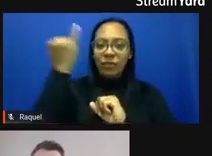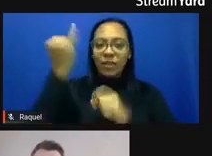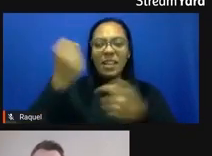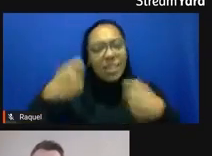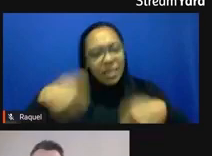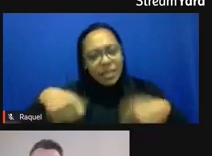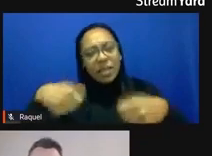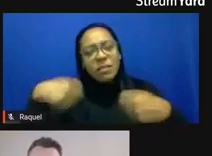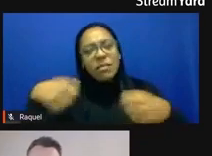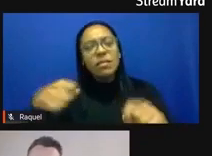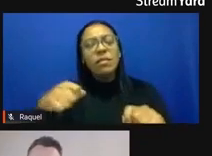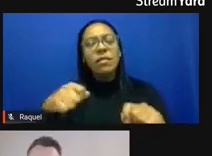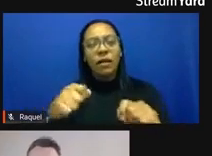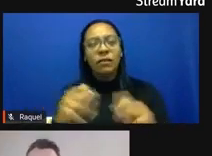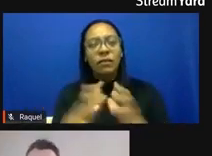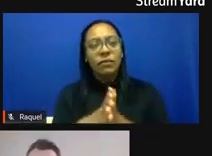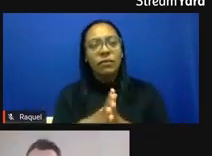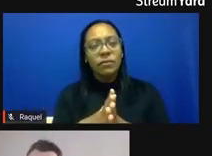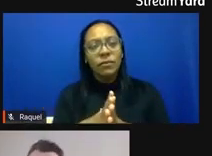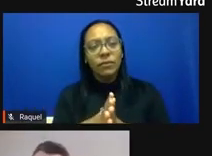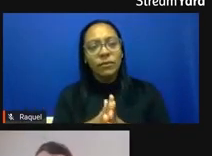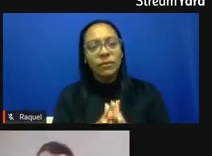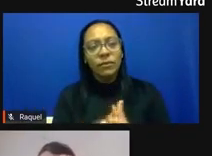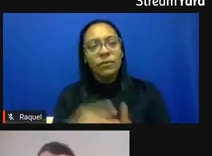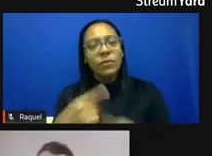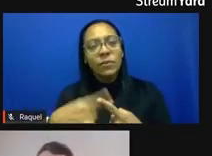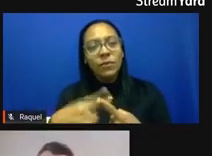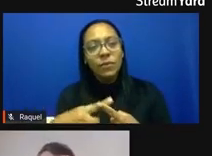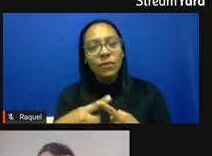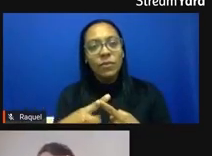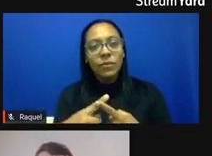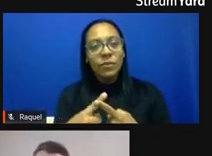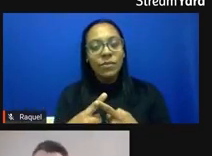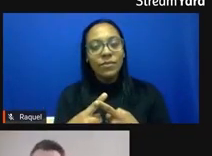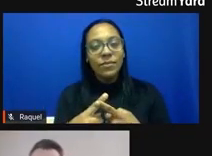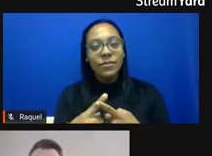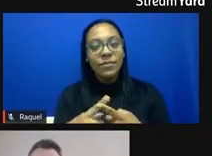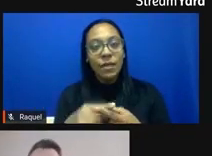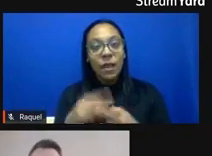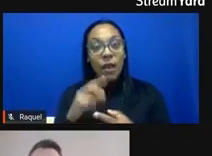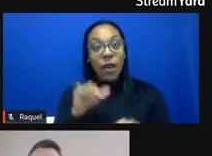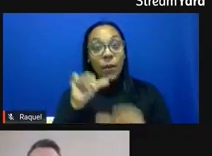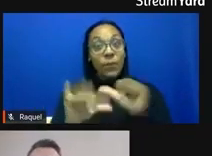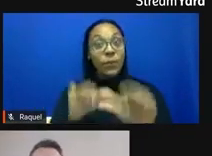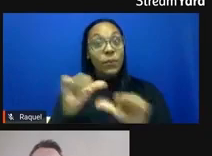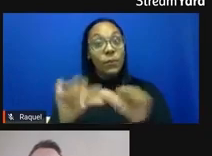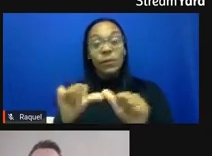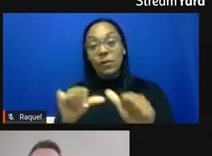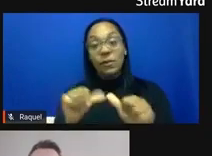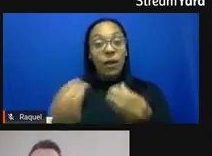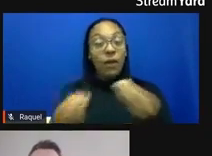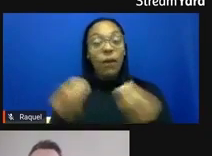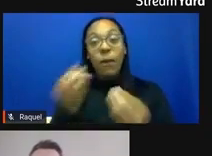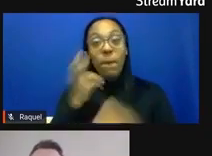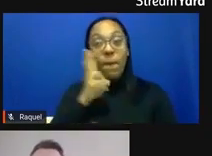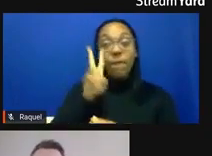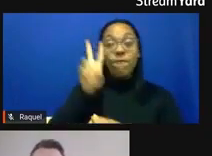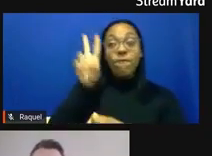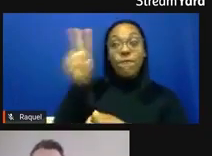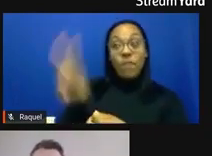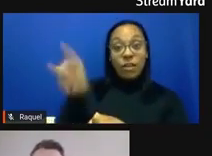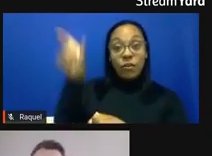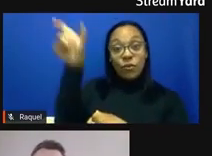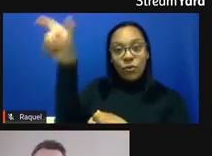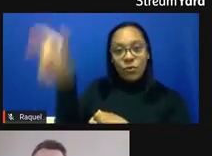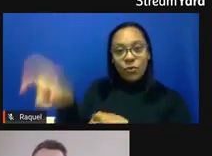necessária, porque isso muda a forma como a gente olha para o outro, para o limite do outro, para o corpo do outro,